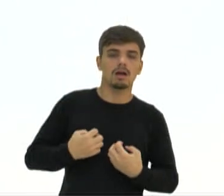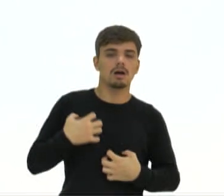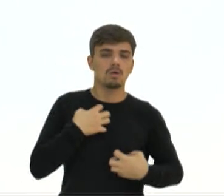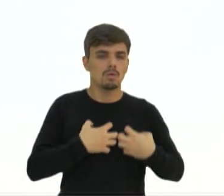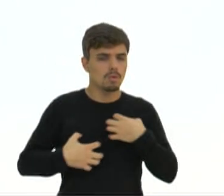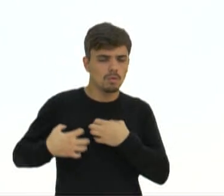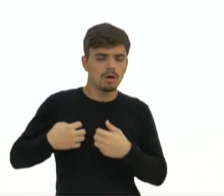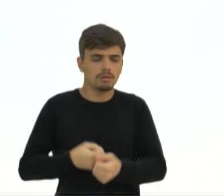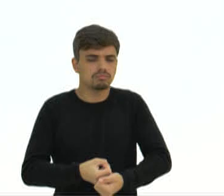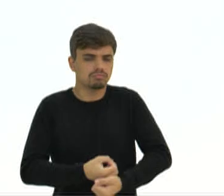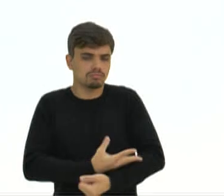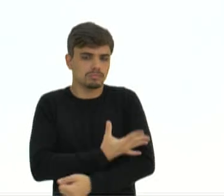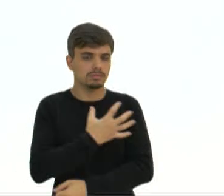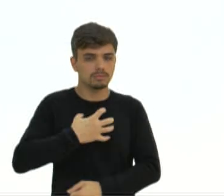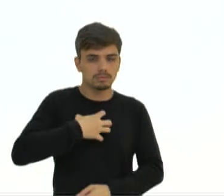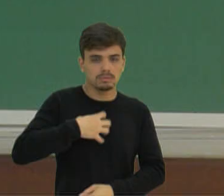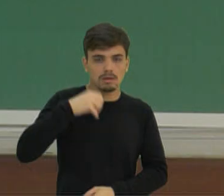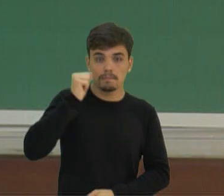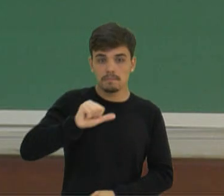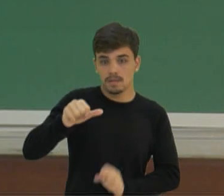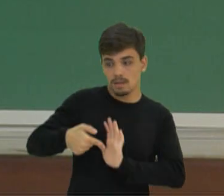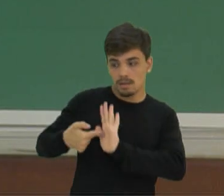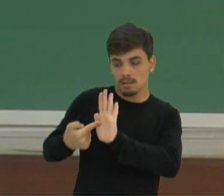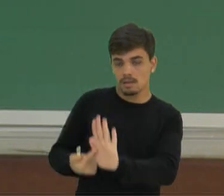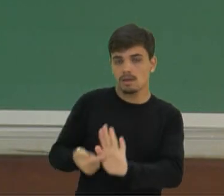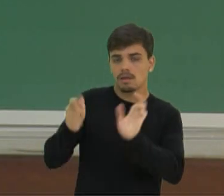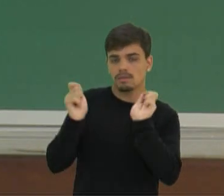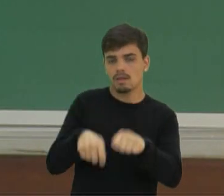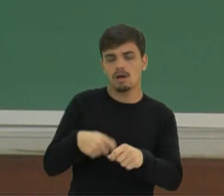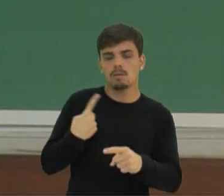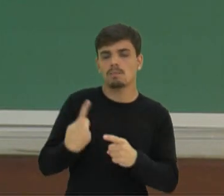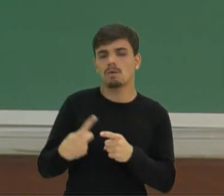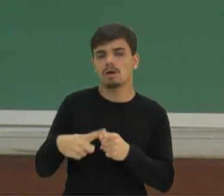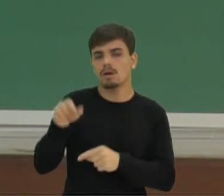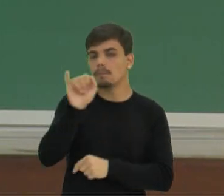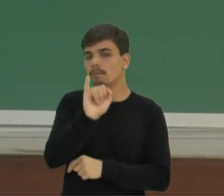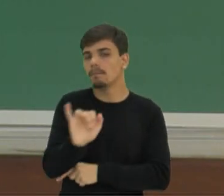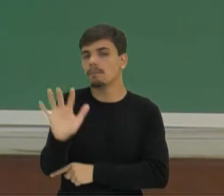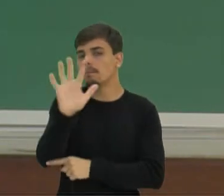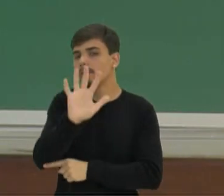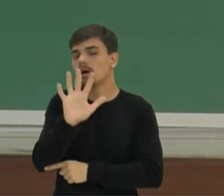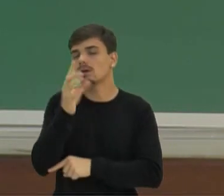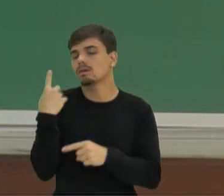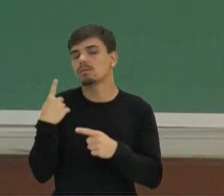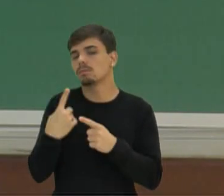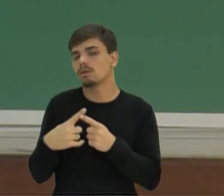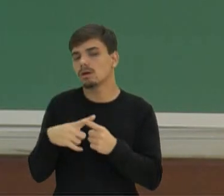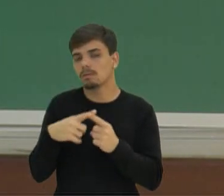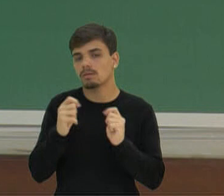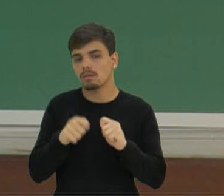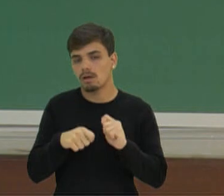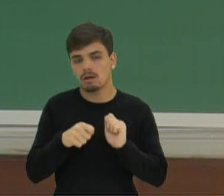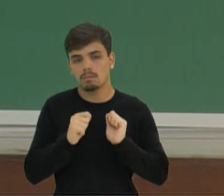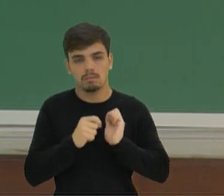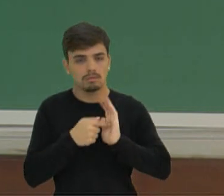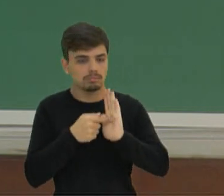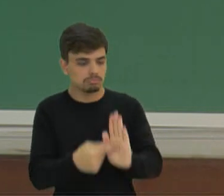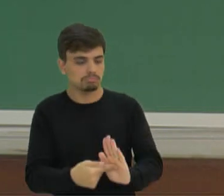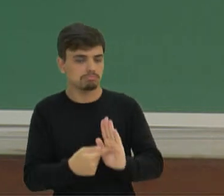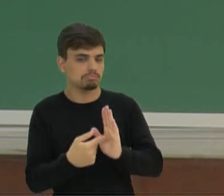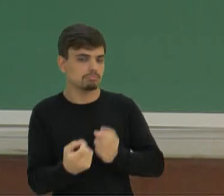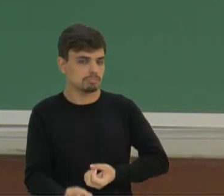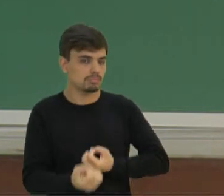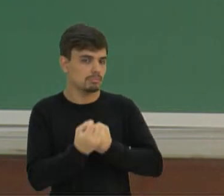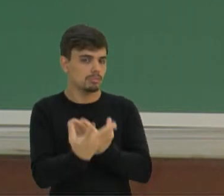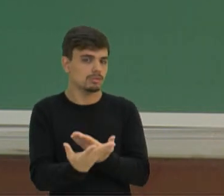e sensações da menina retratada. Isso se dá porque as imagens podem refletir mensagens sem a necessidade